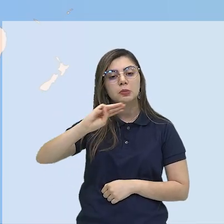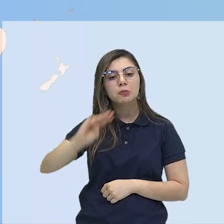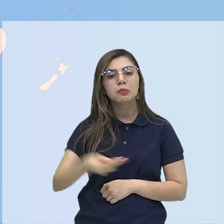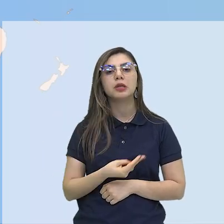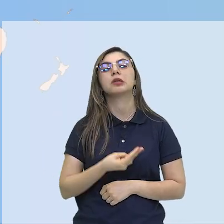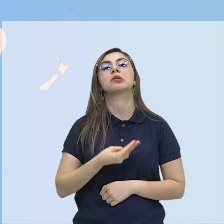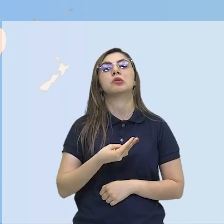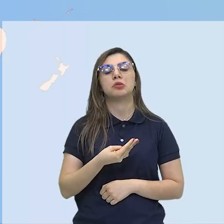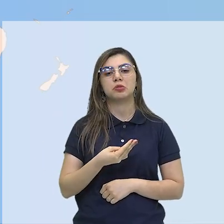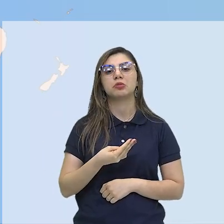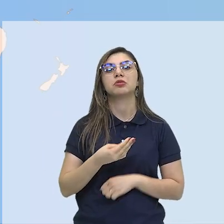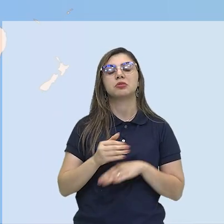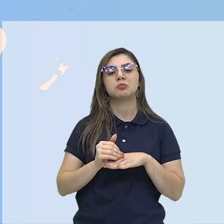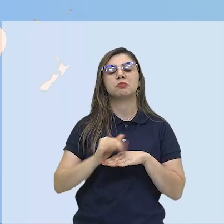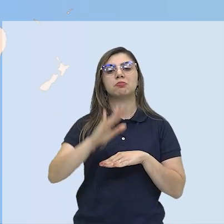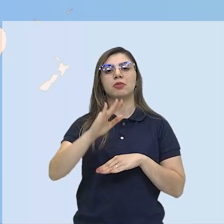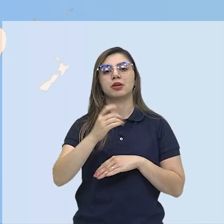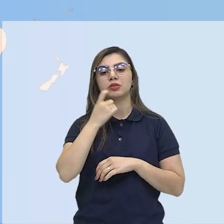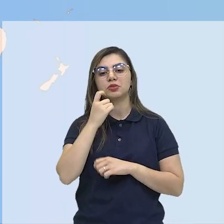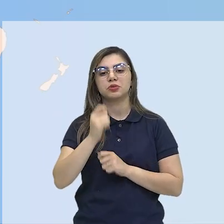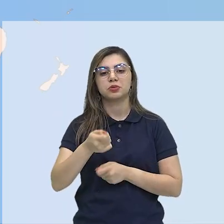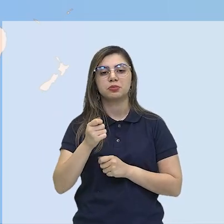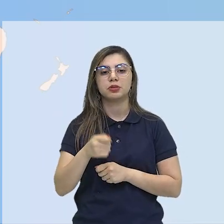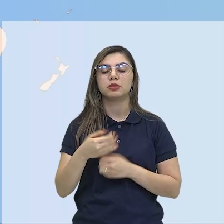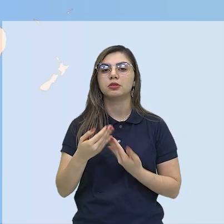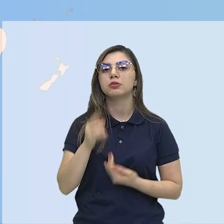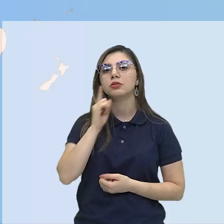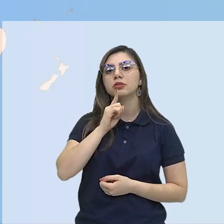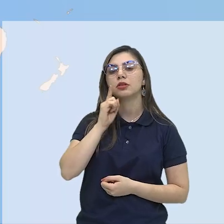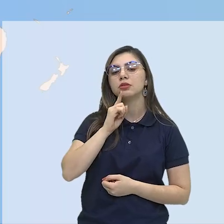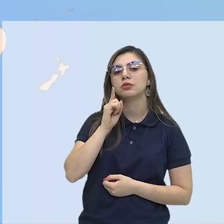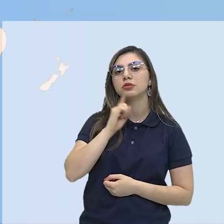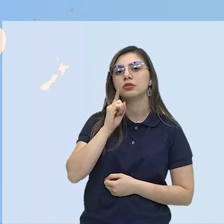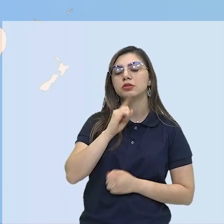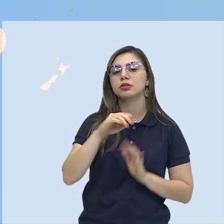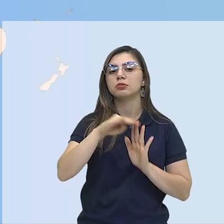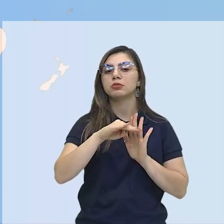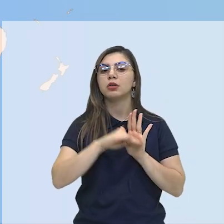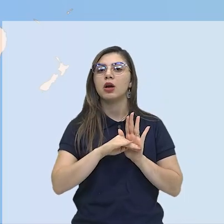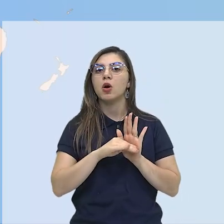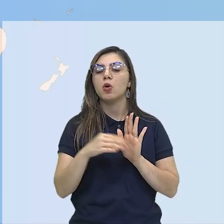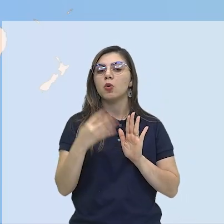4.900.000 toneladas de pescado. Os Estados Unidos em 4º lugar, com